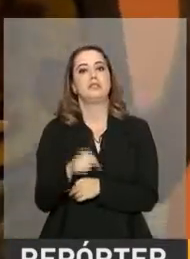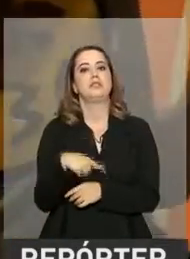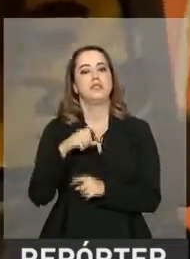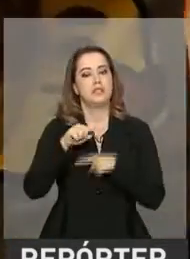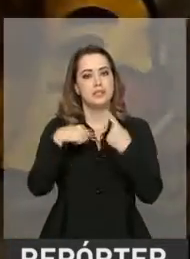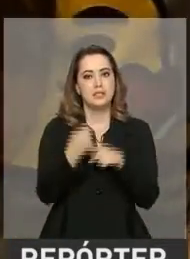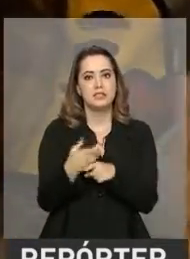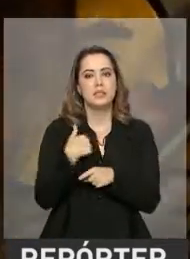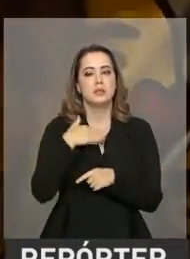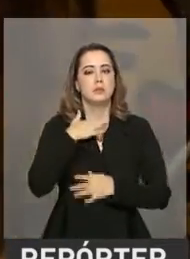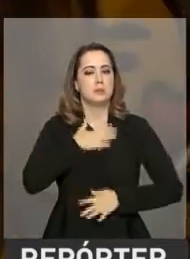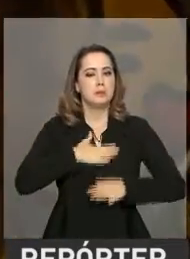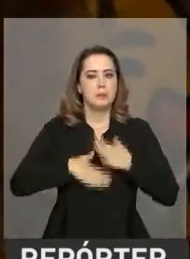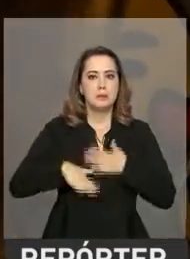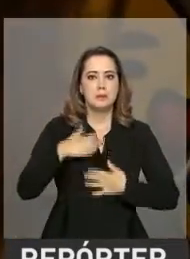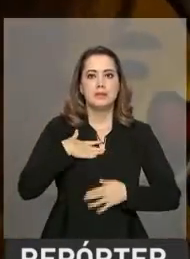eu